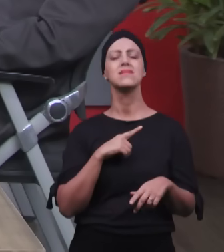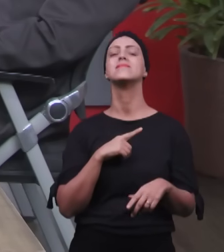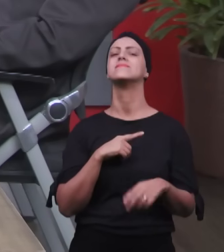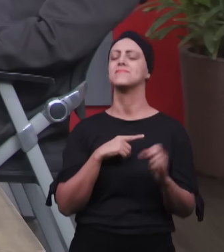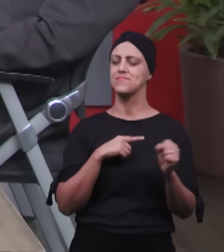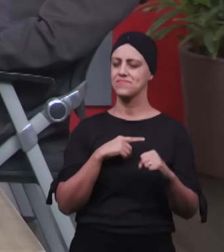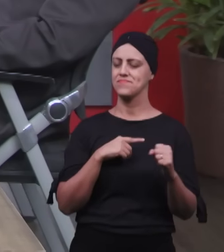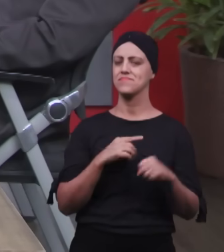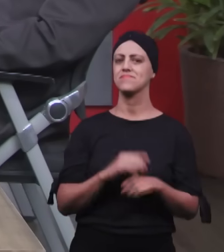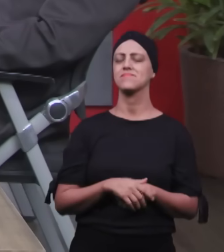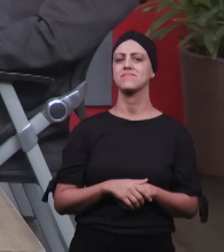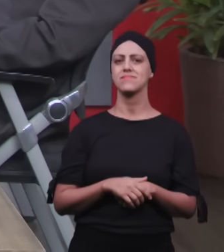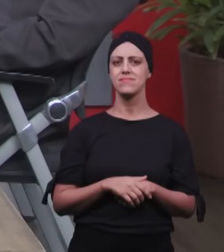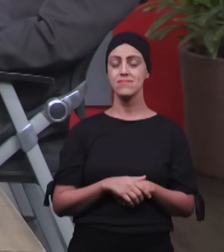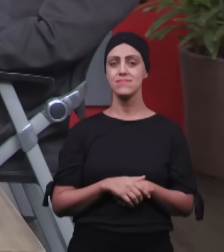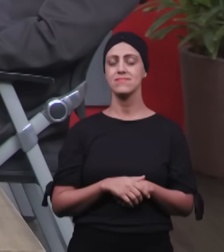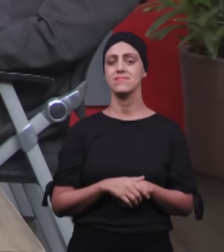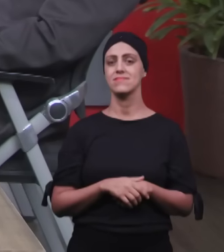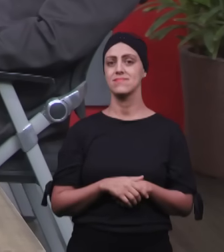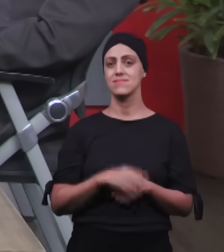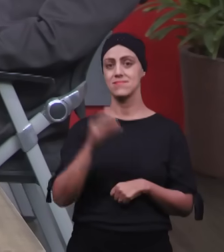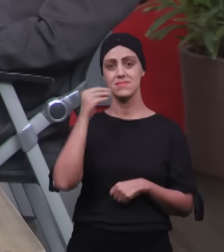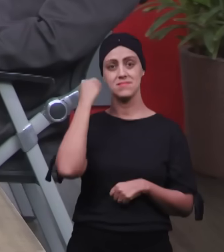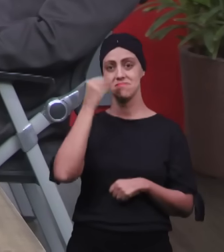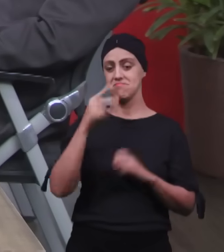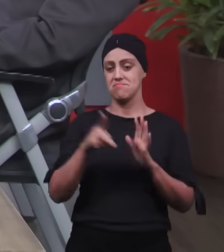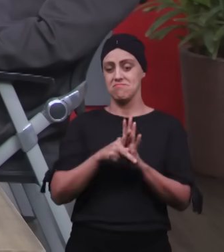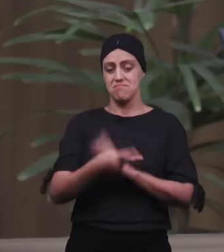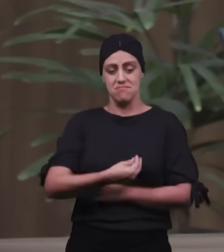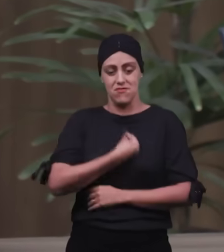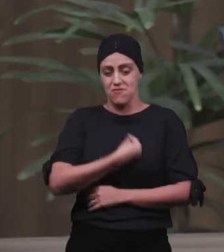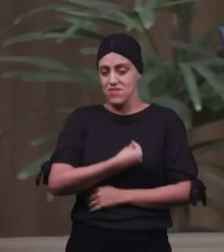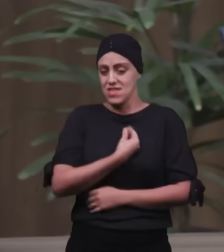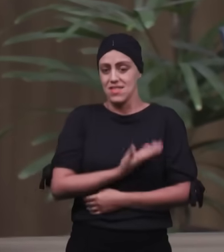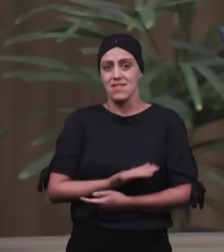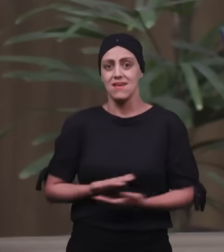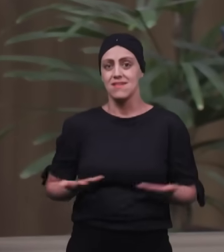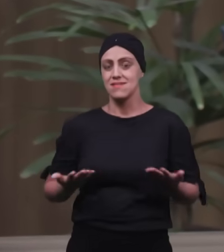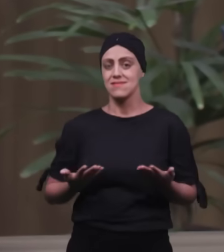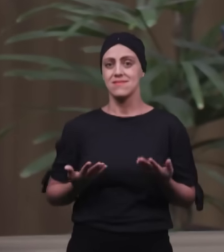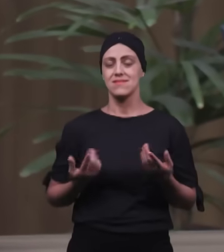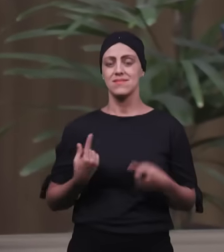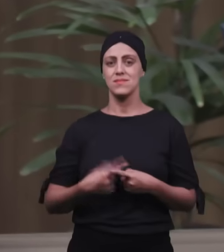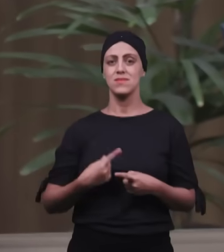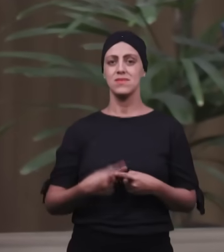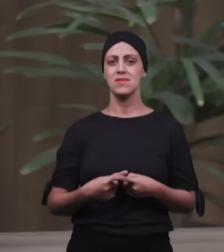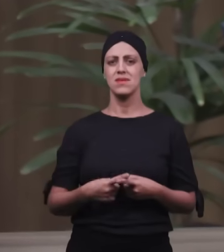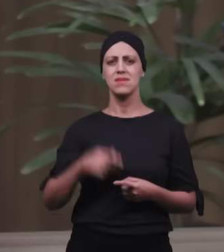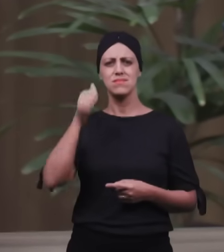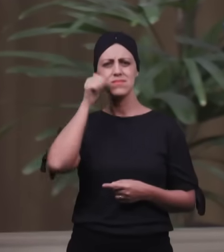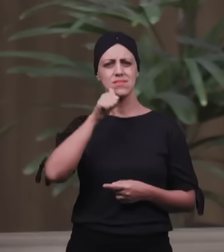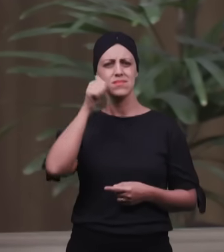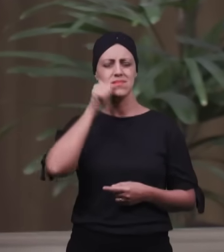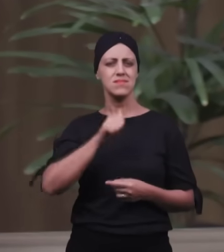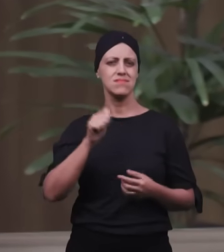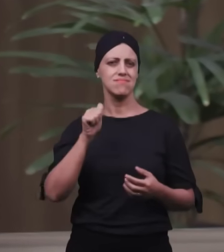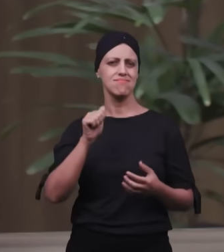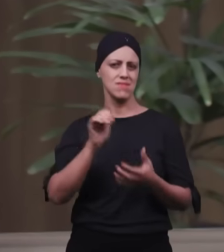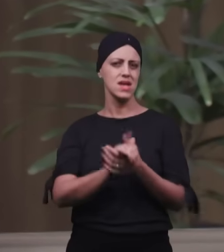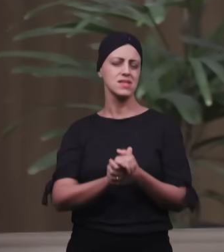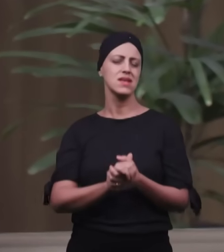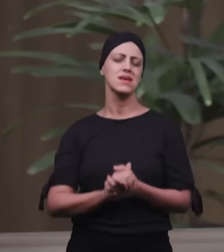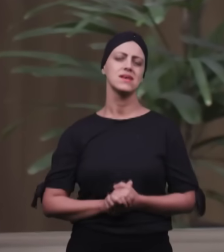é uma experiência que assim nós chama de experiência de vida né porque é uma jovem senhora